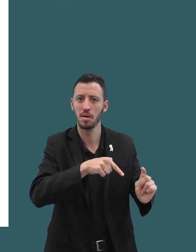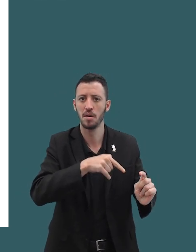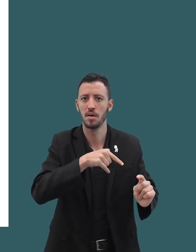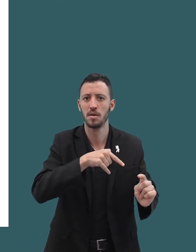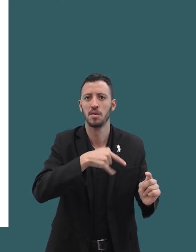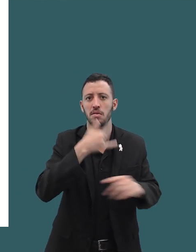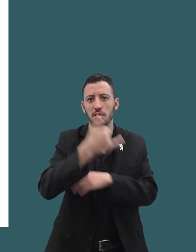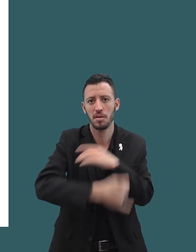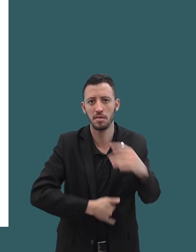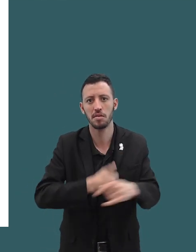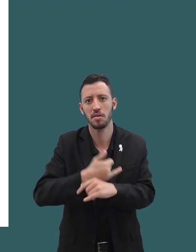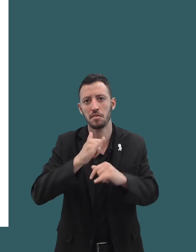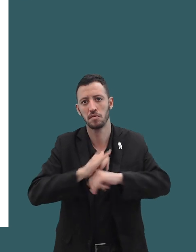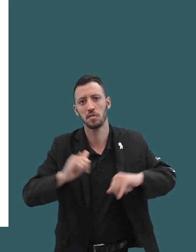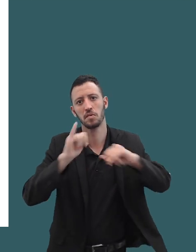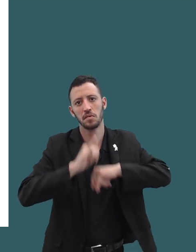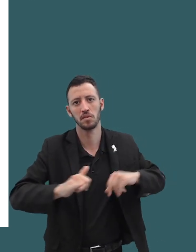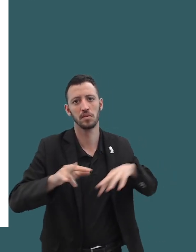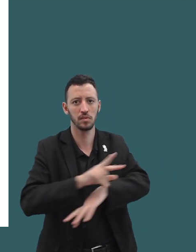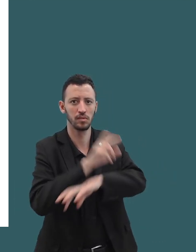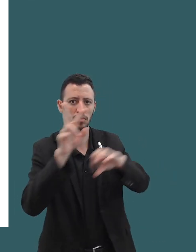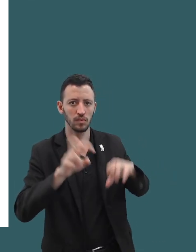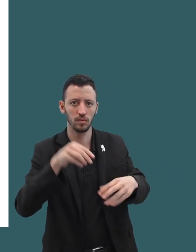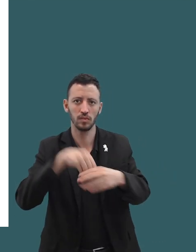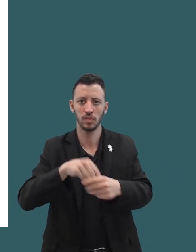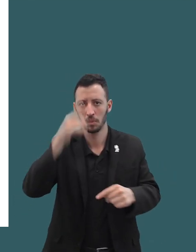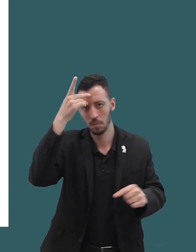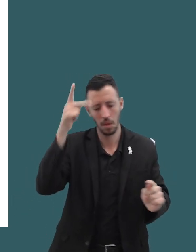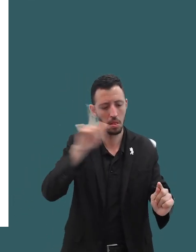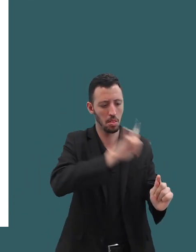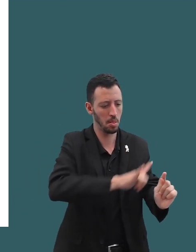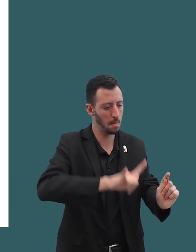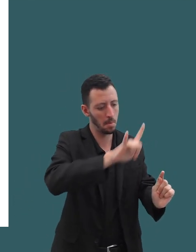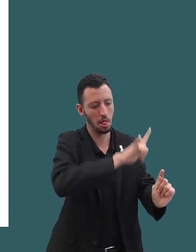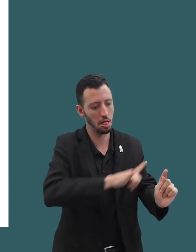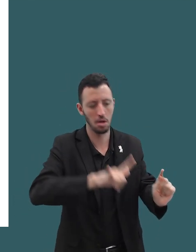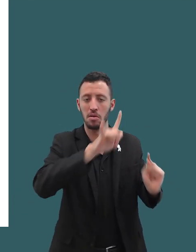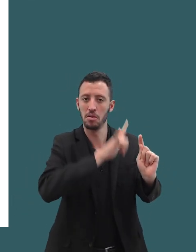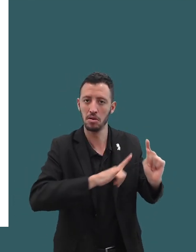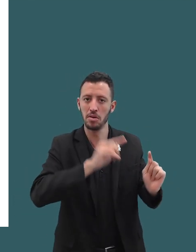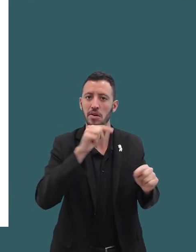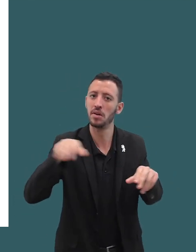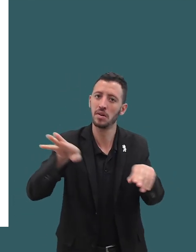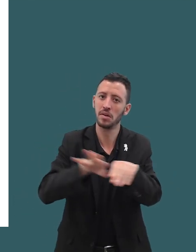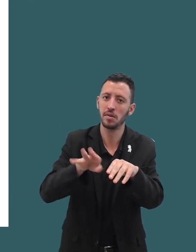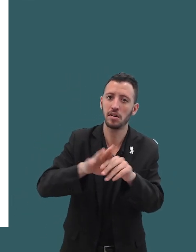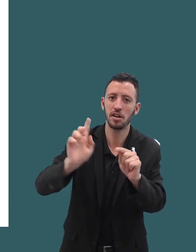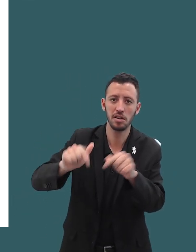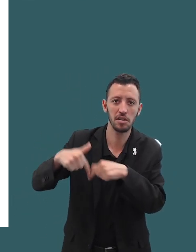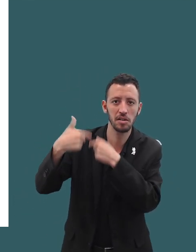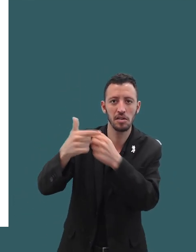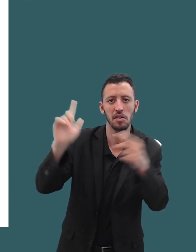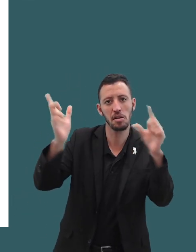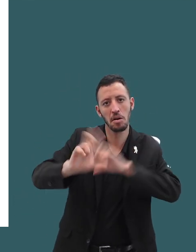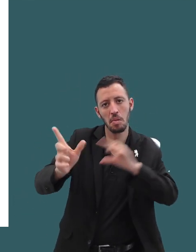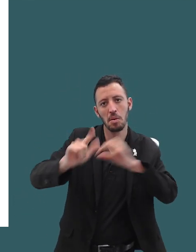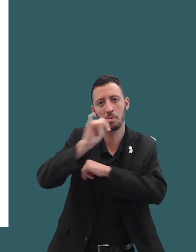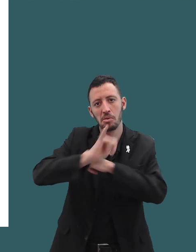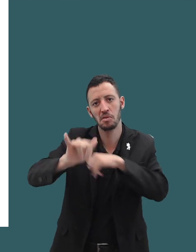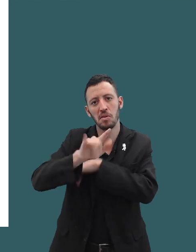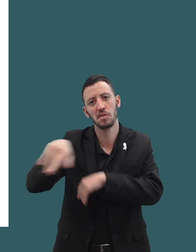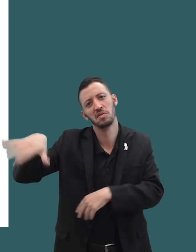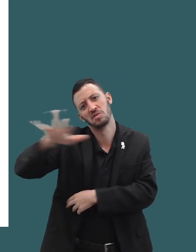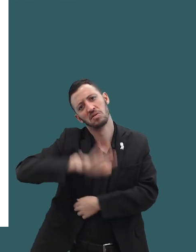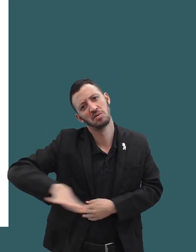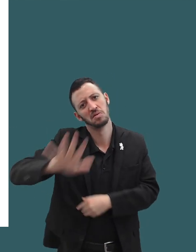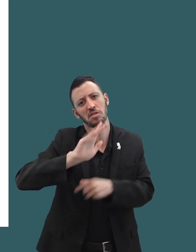textos do Perseu Abramo, né, sobre teoria da manipulação, a mídia tradicional, a mídia radiofônica, a mídia televisiva, toda a mídia em